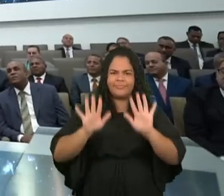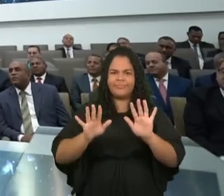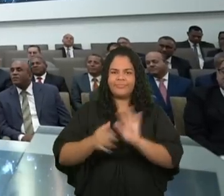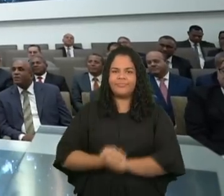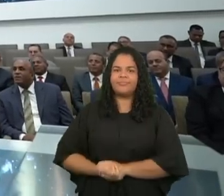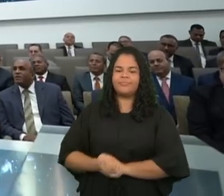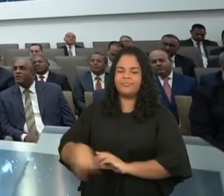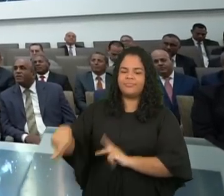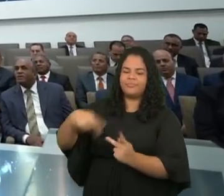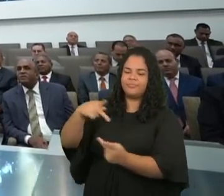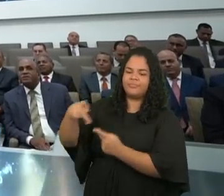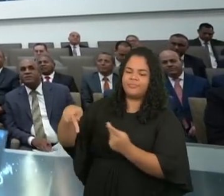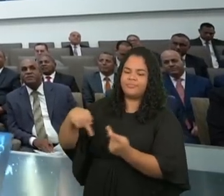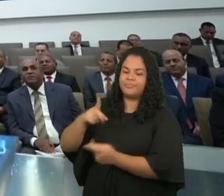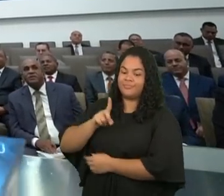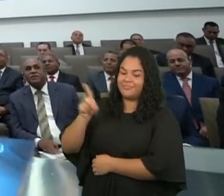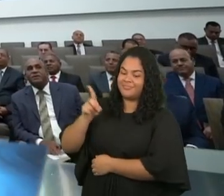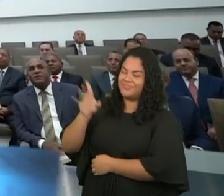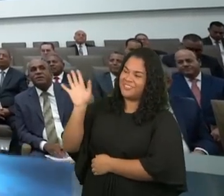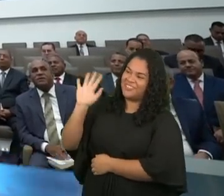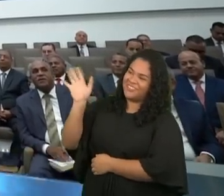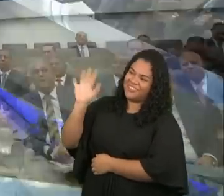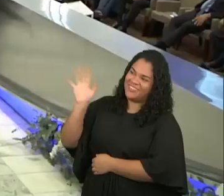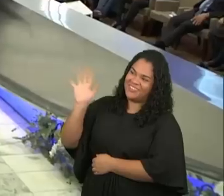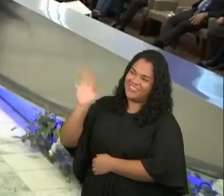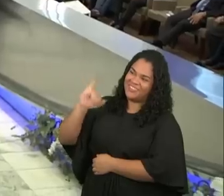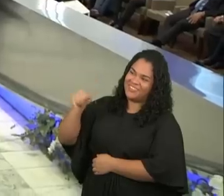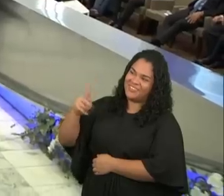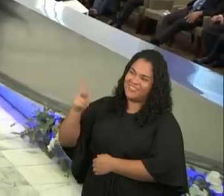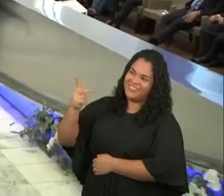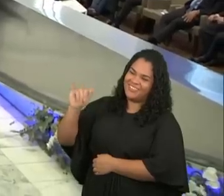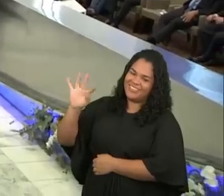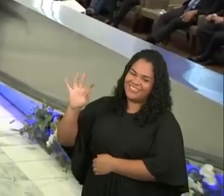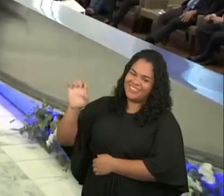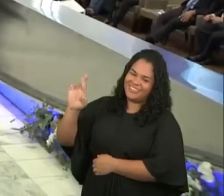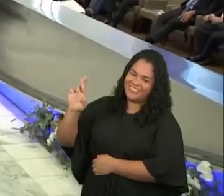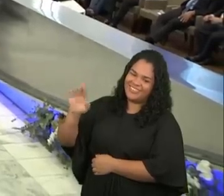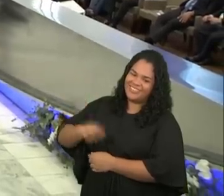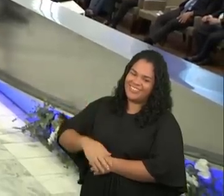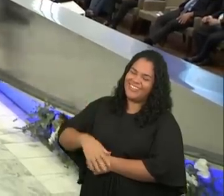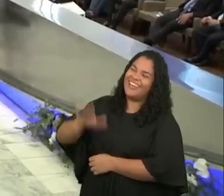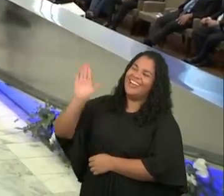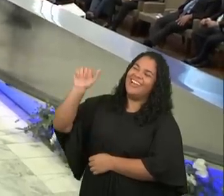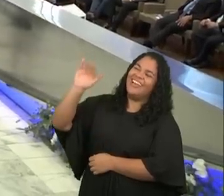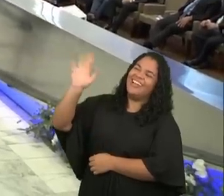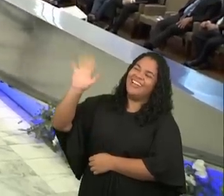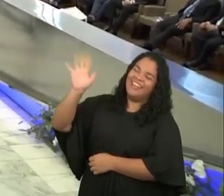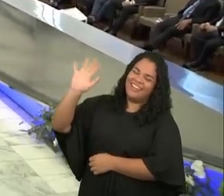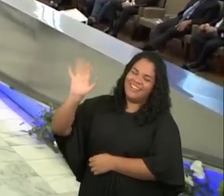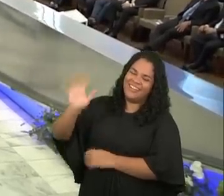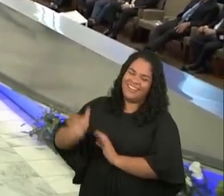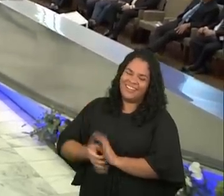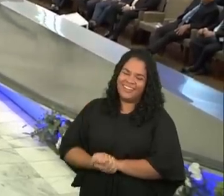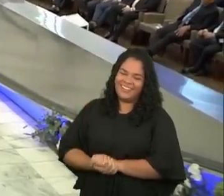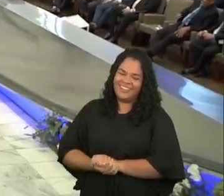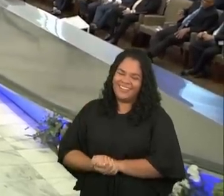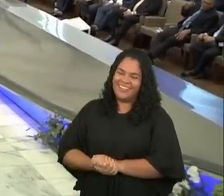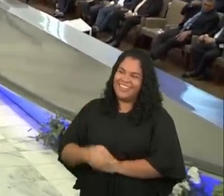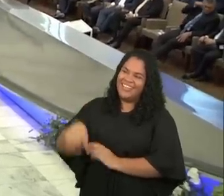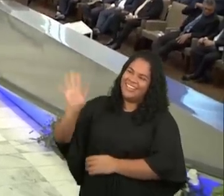escuta, isso aí é Júpiter, diga, olá Júpiter, olá, Júpiter. Faça assim, o jovem gosta disso, pastor, faça assim, olá